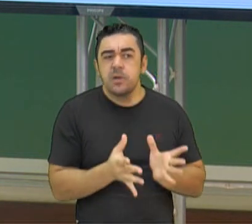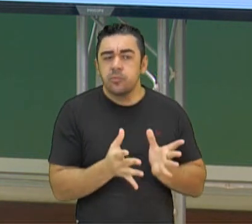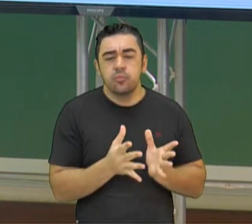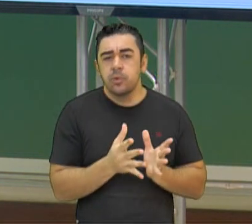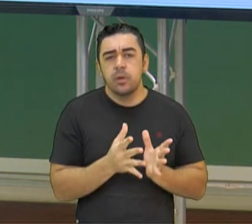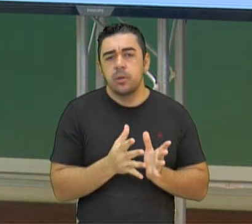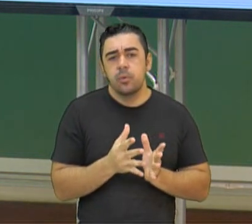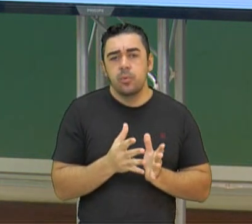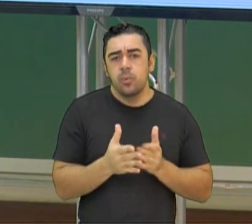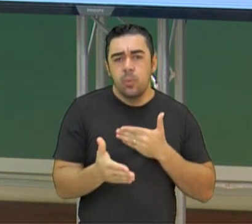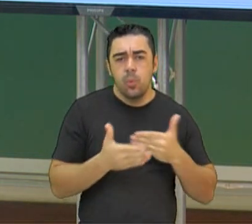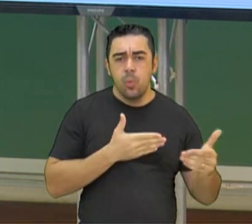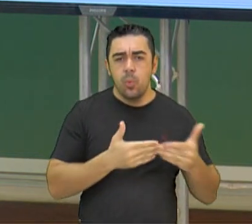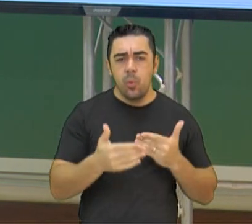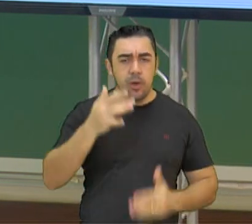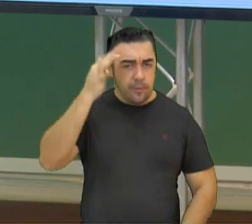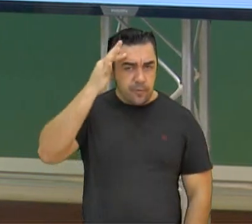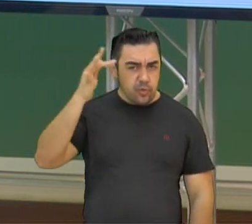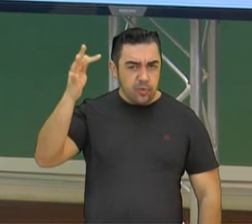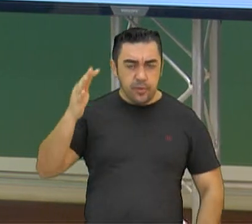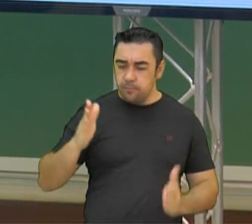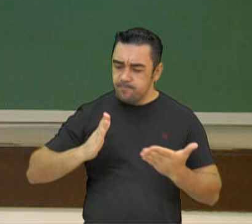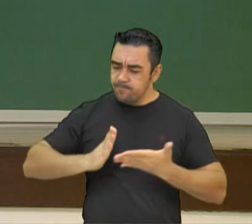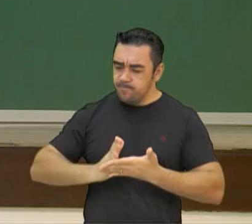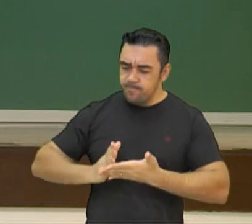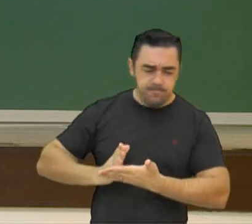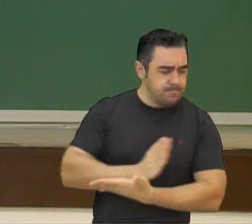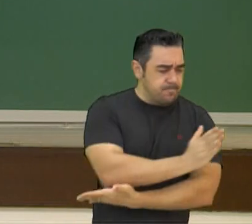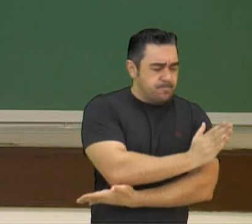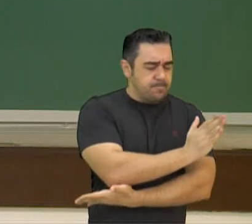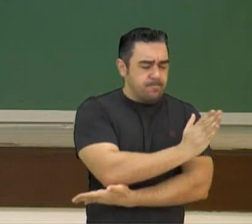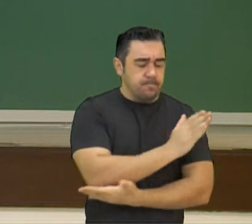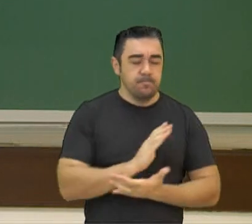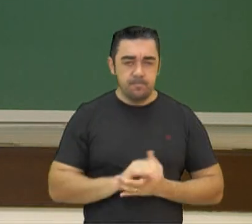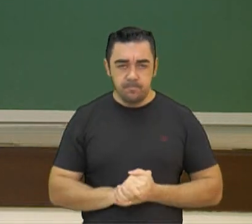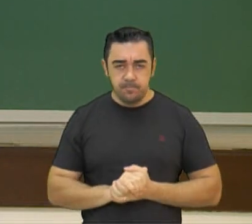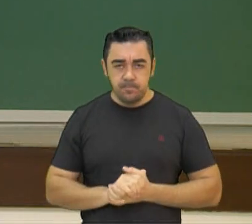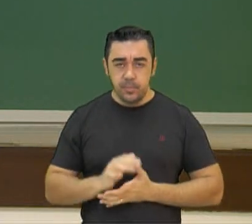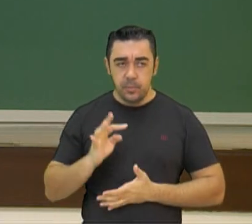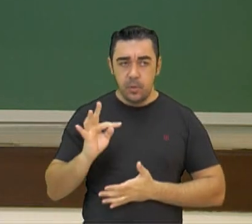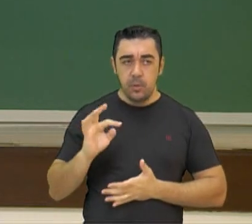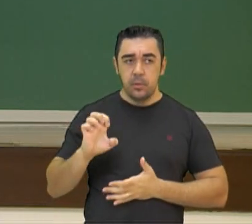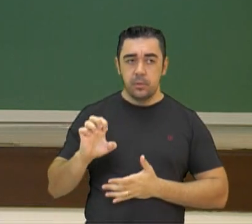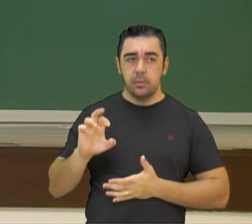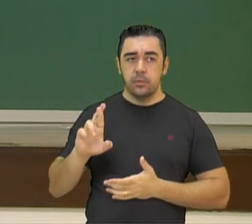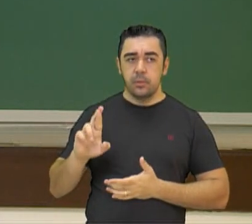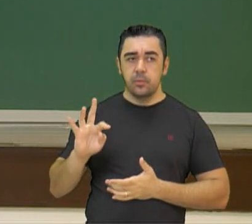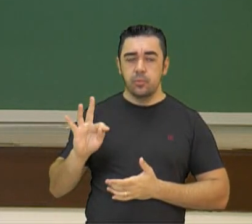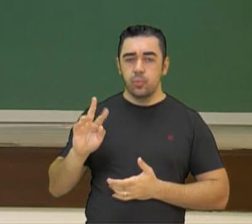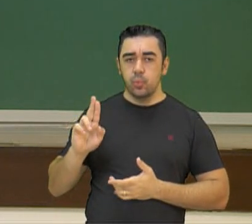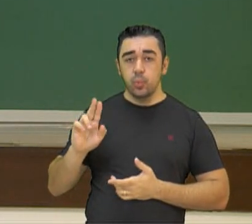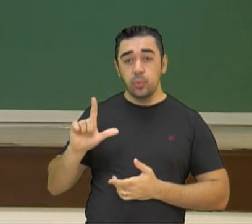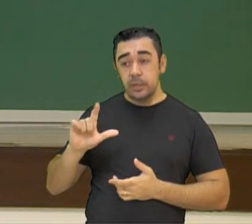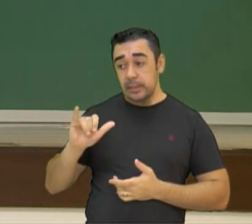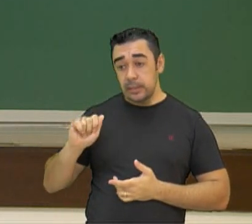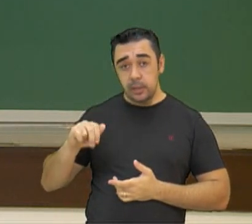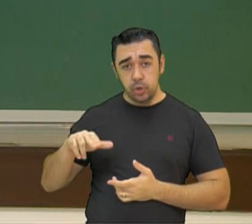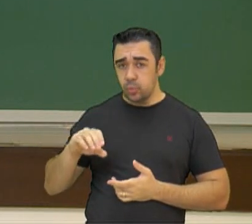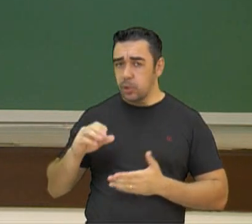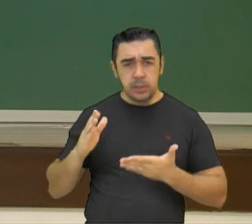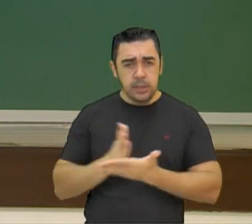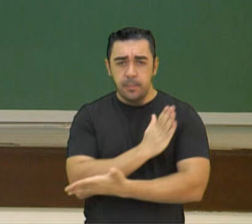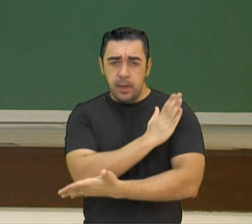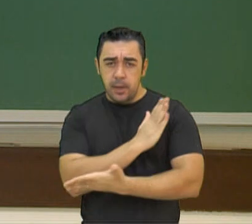completamente qualquer filosofia. Então veja só, o Tertuliano, ele